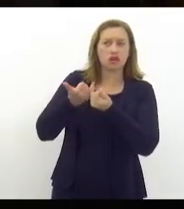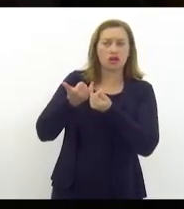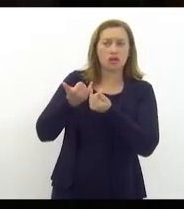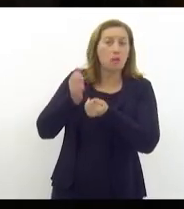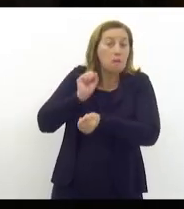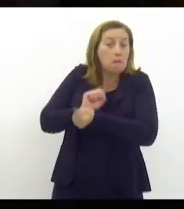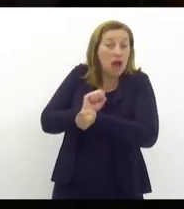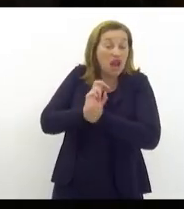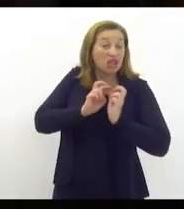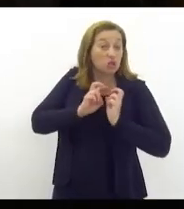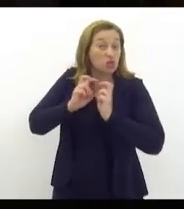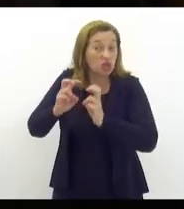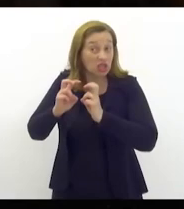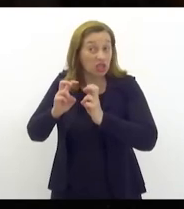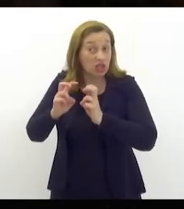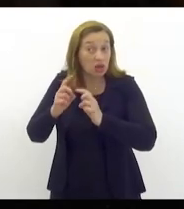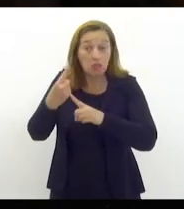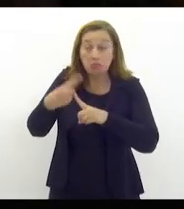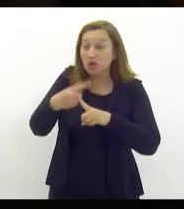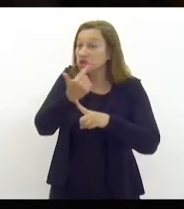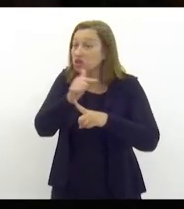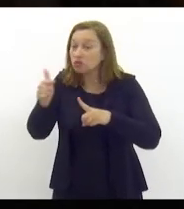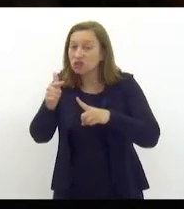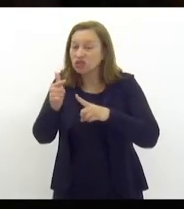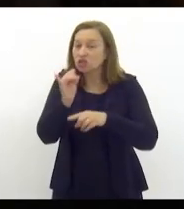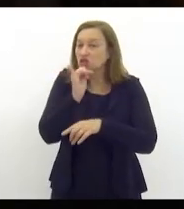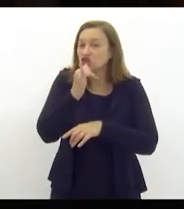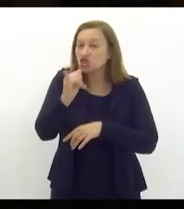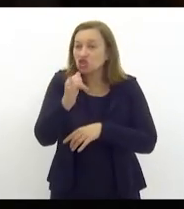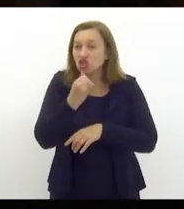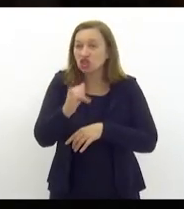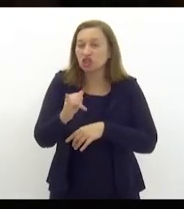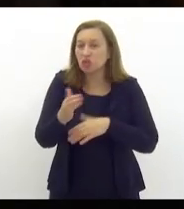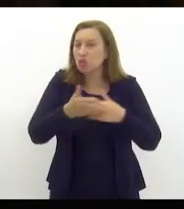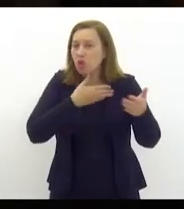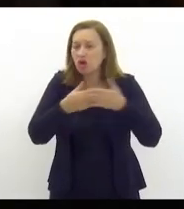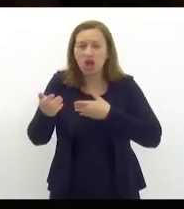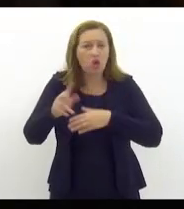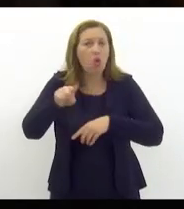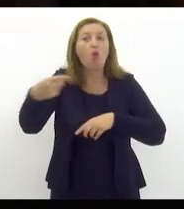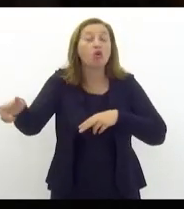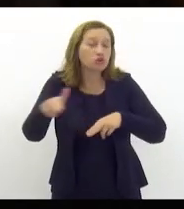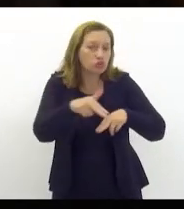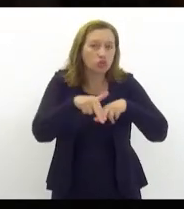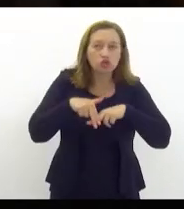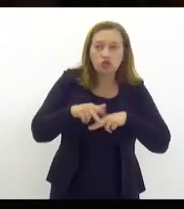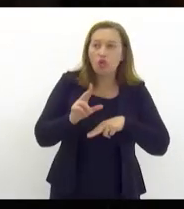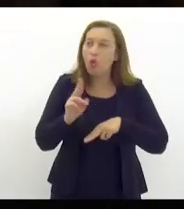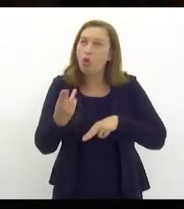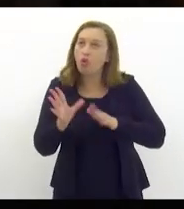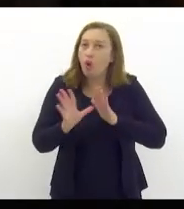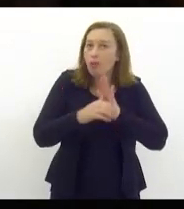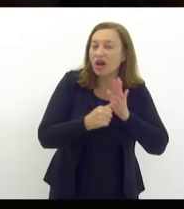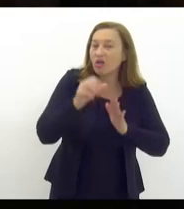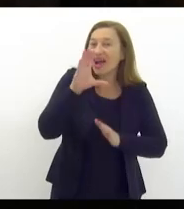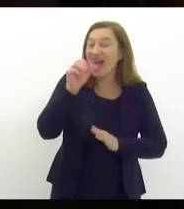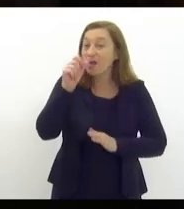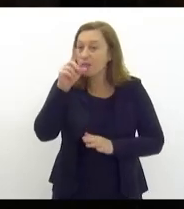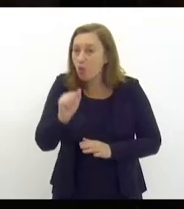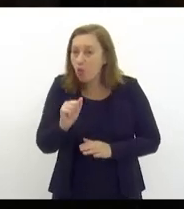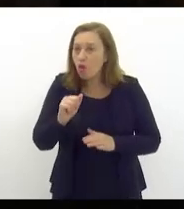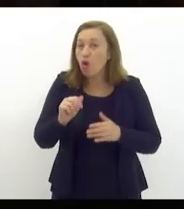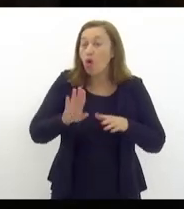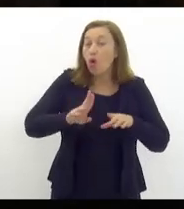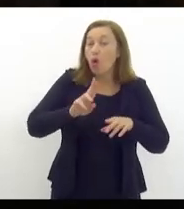que o trem está parado porque não tem energia, seja qualquer o motivo, ou porque roubaram o cabo, ou porque